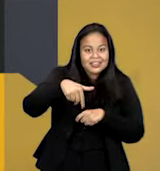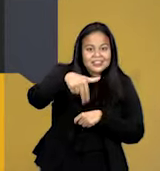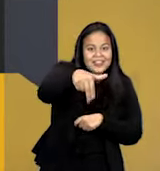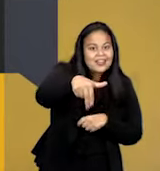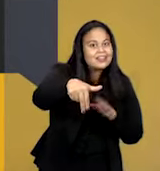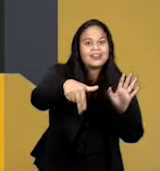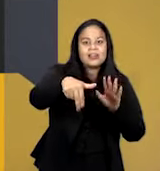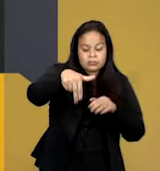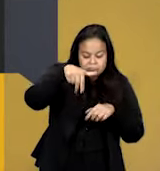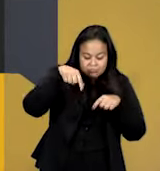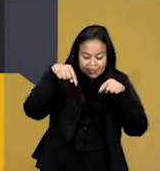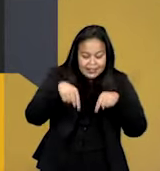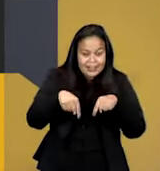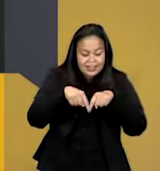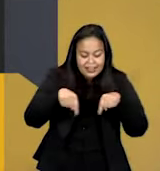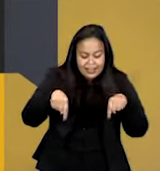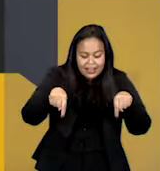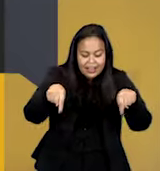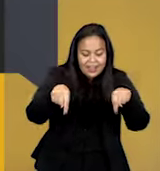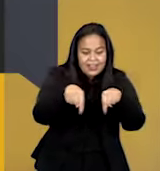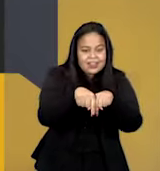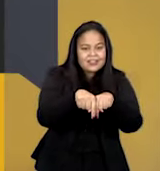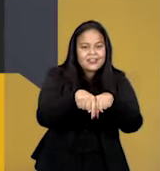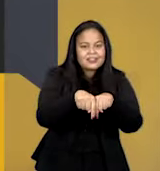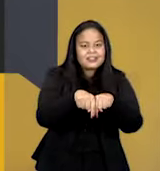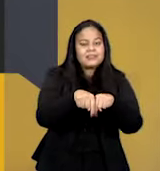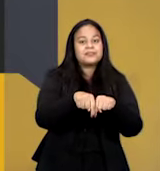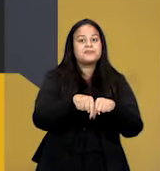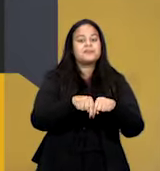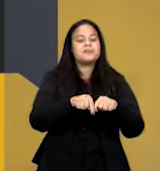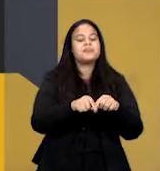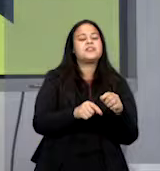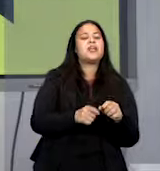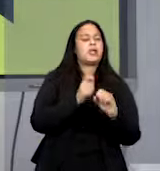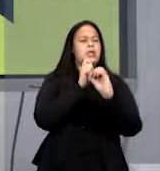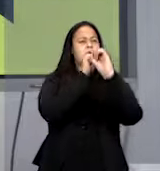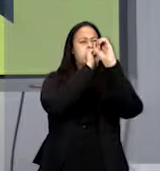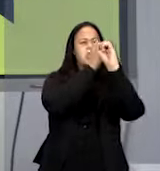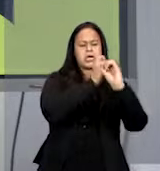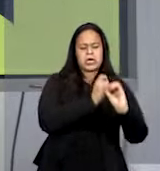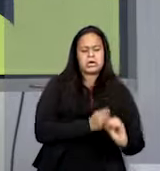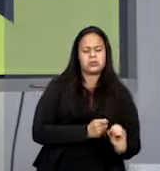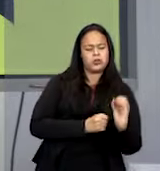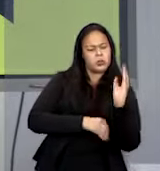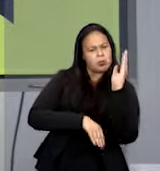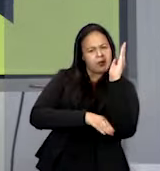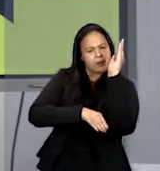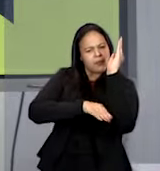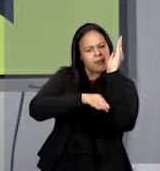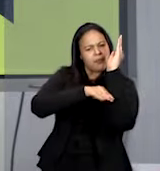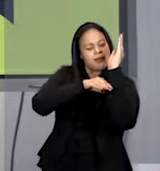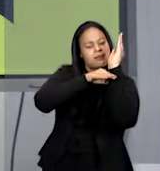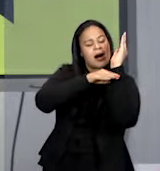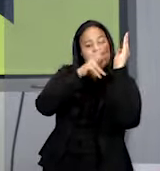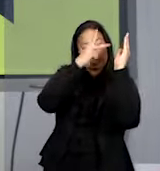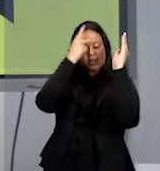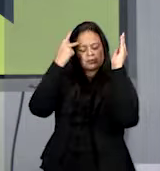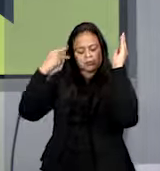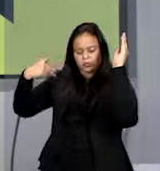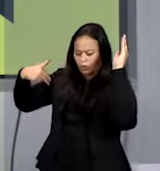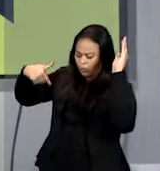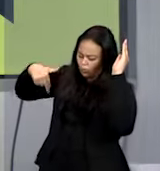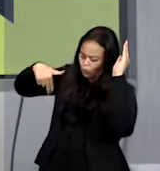um condomínio no espaço que era da floresta. E as pessoas que habitavam esse